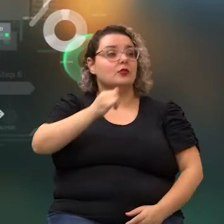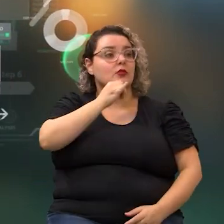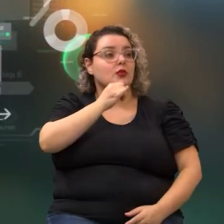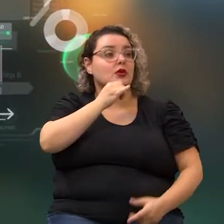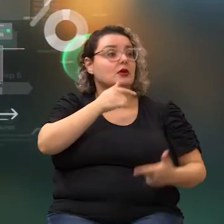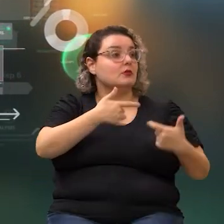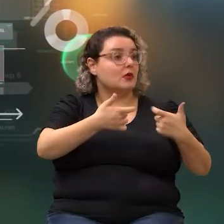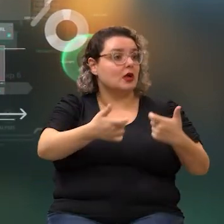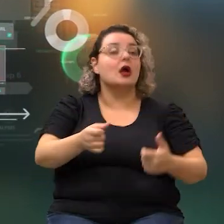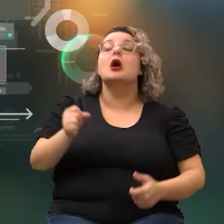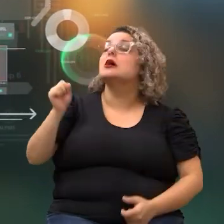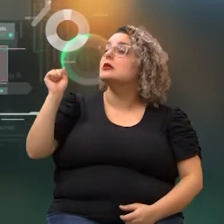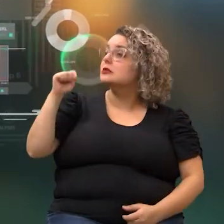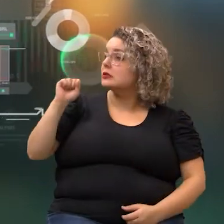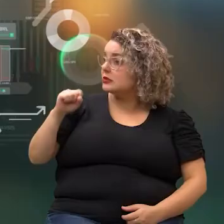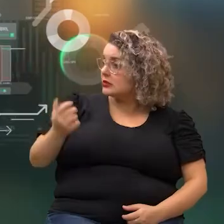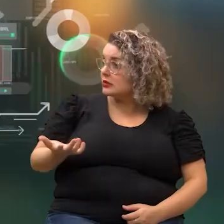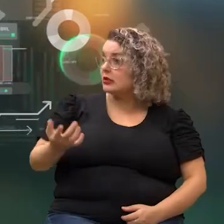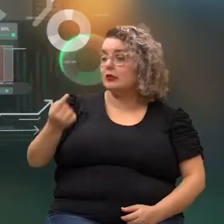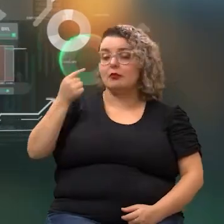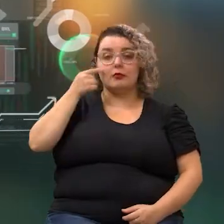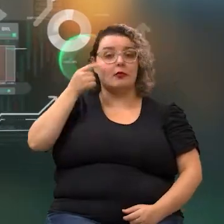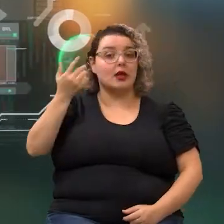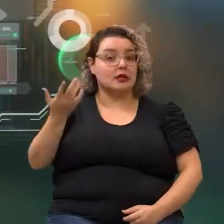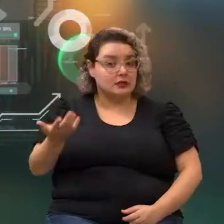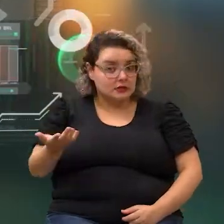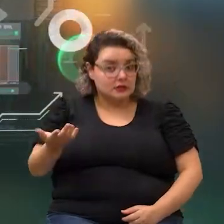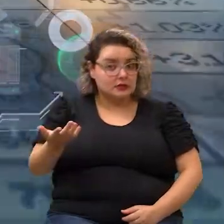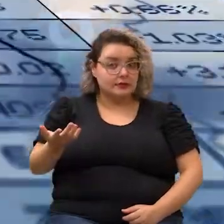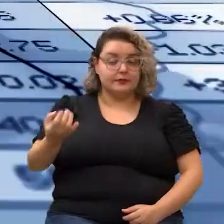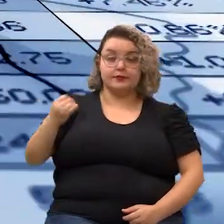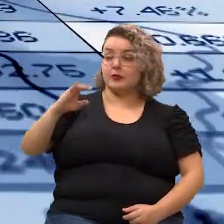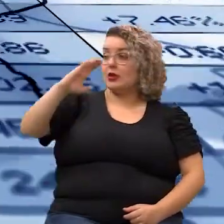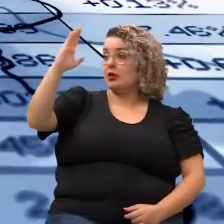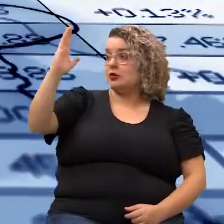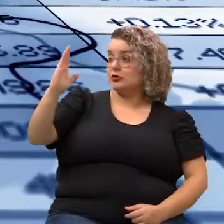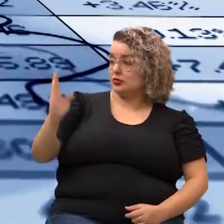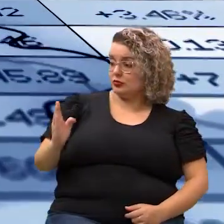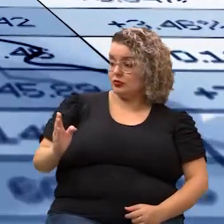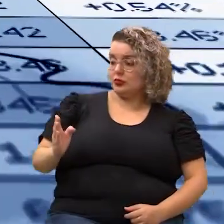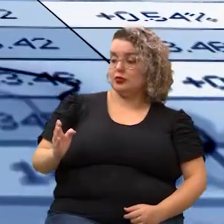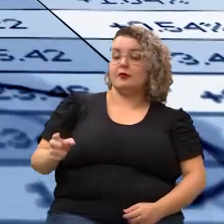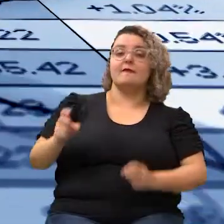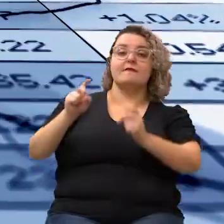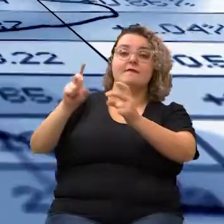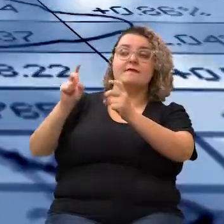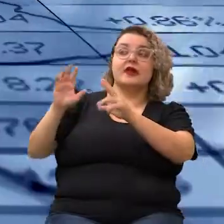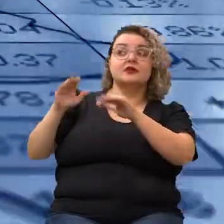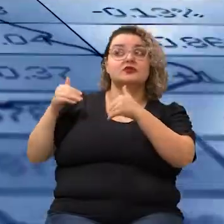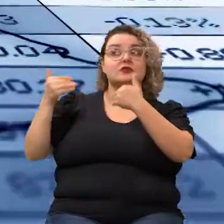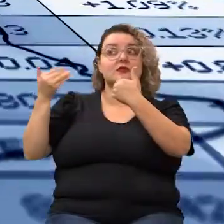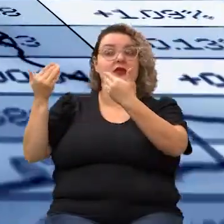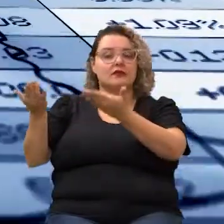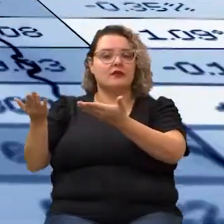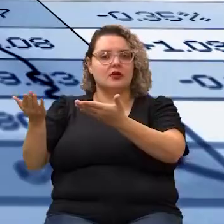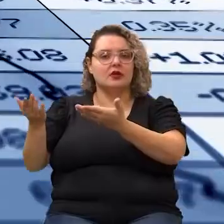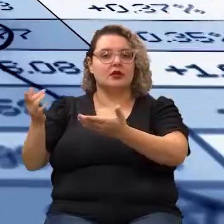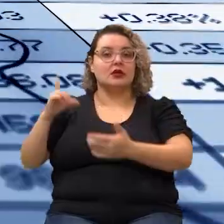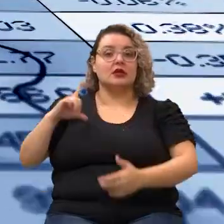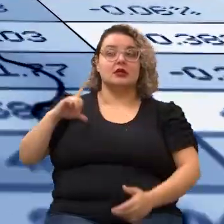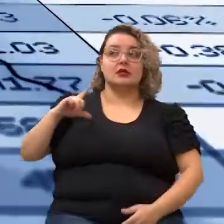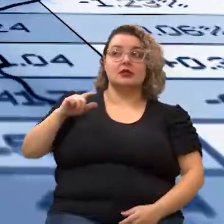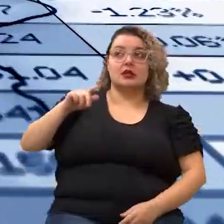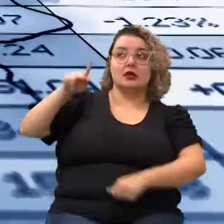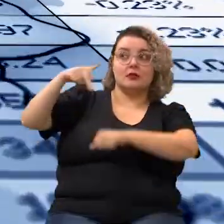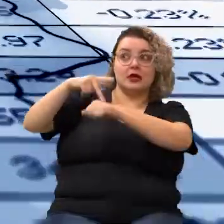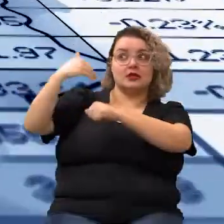exemplo, guerras. Com certeza. Então você imagina que se o Brasil é um grande exportador, do outro lado tem